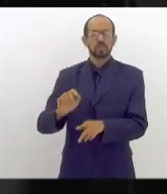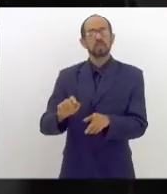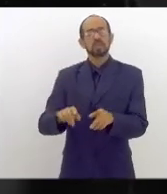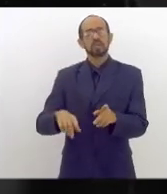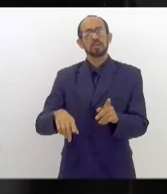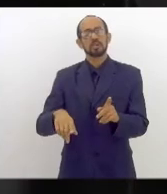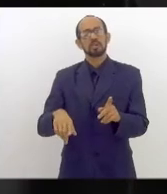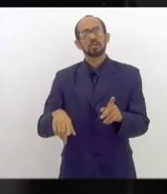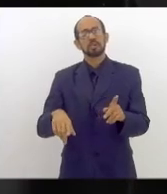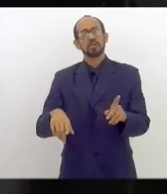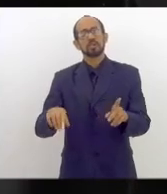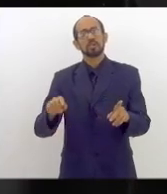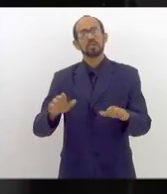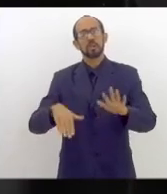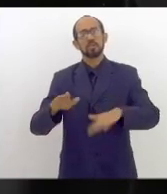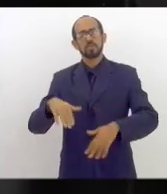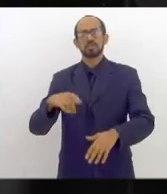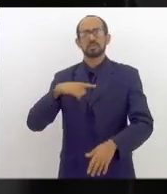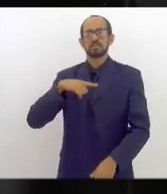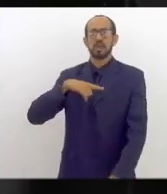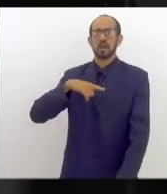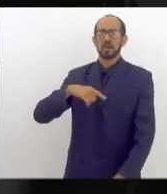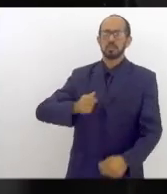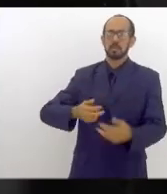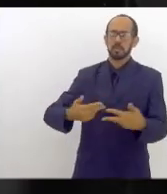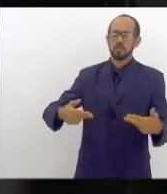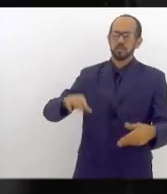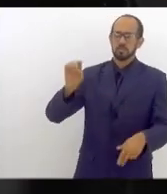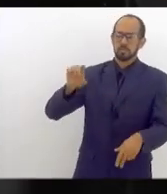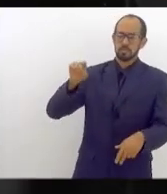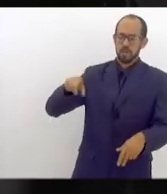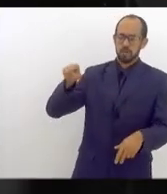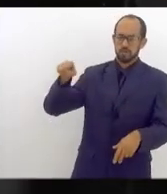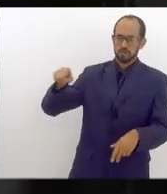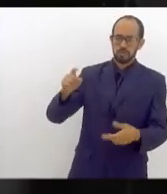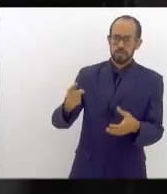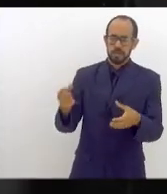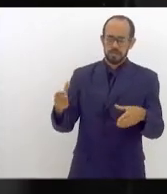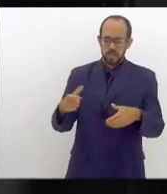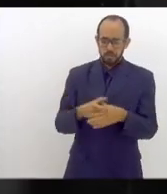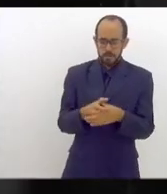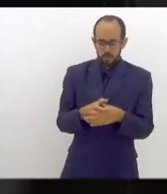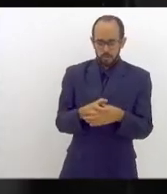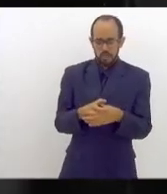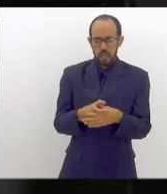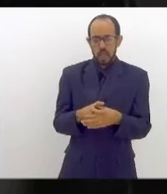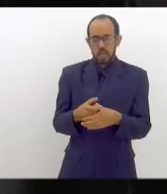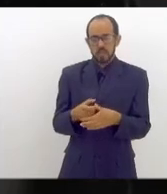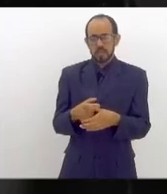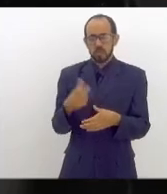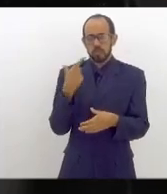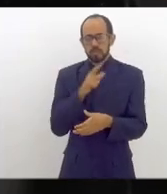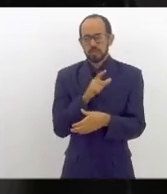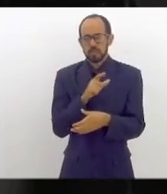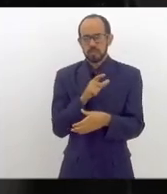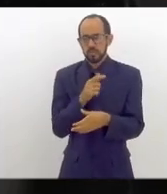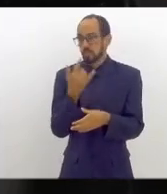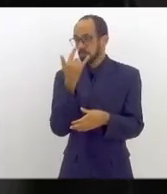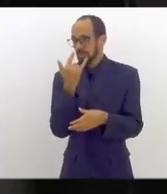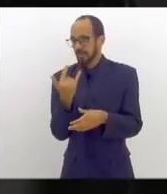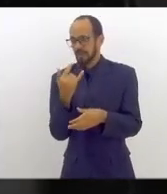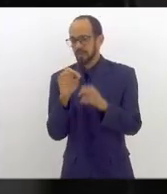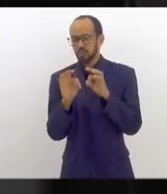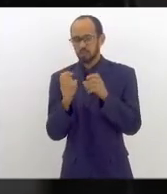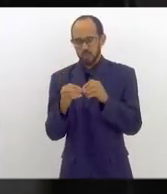que deve ter algo especial vossa excelência era minoria e conquistou todos os partidos da casa se